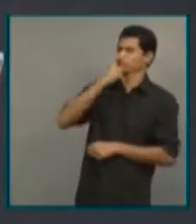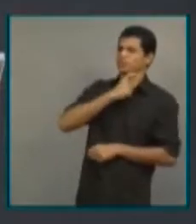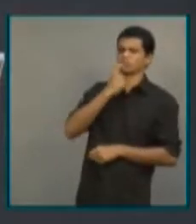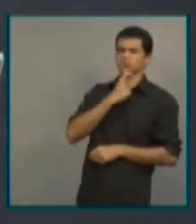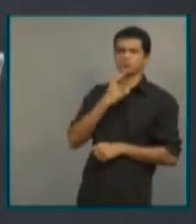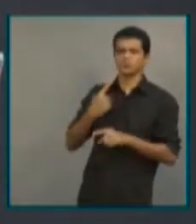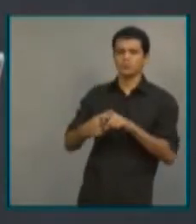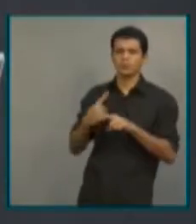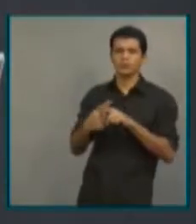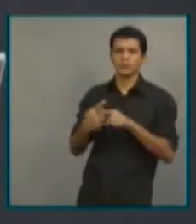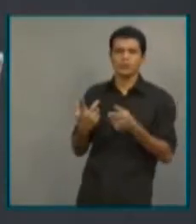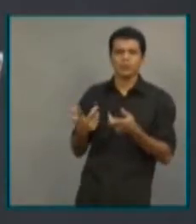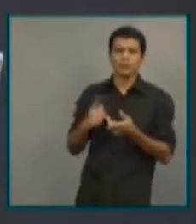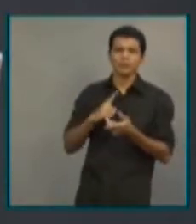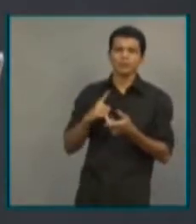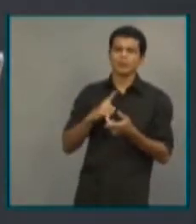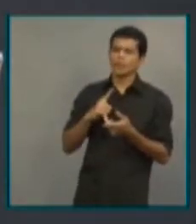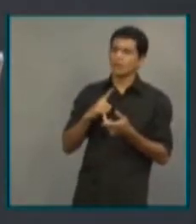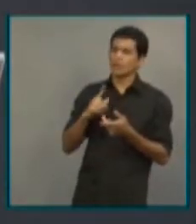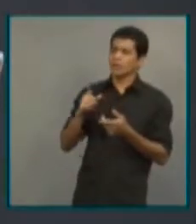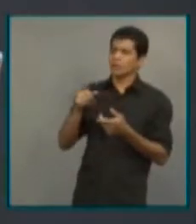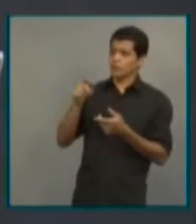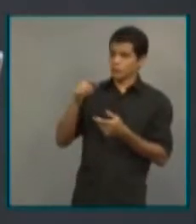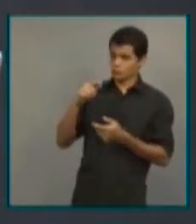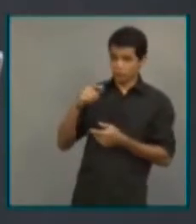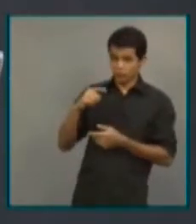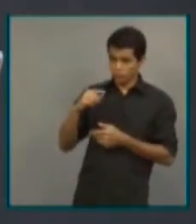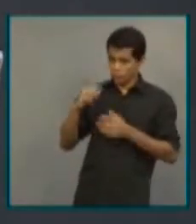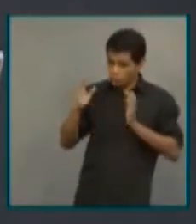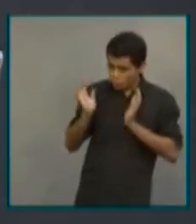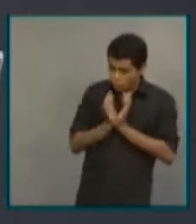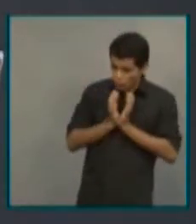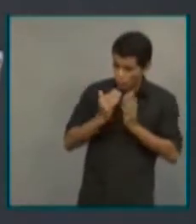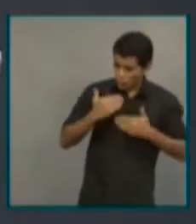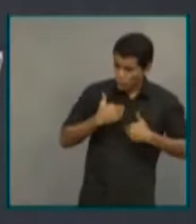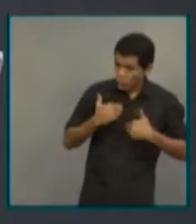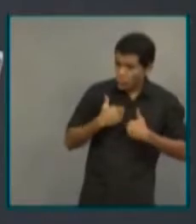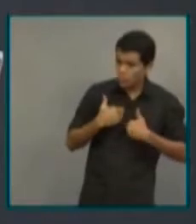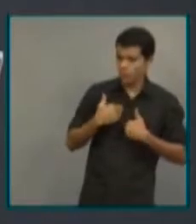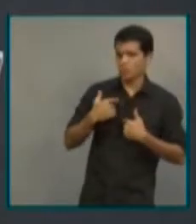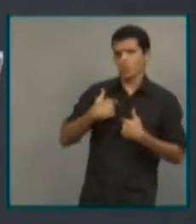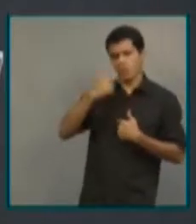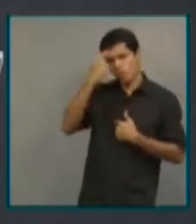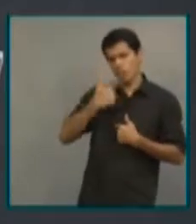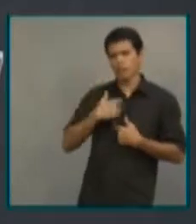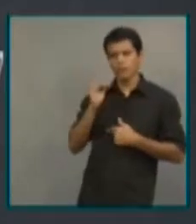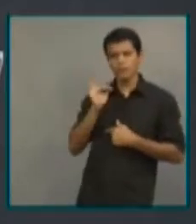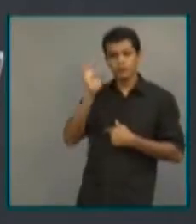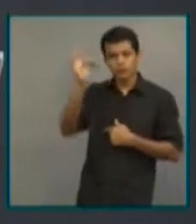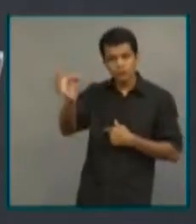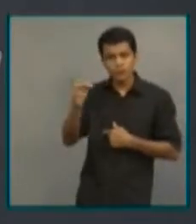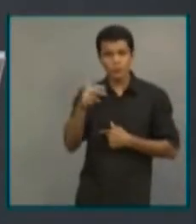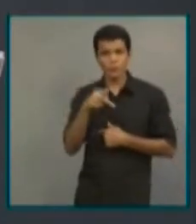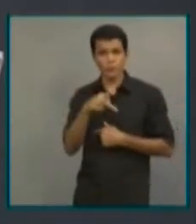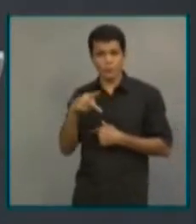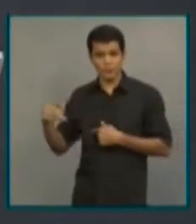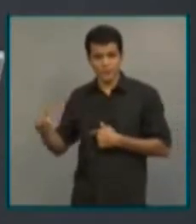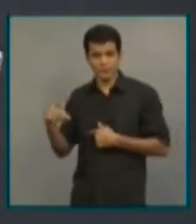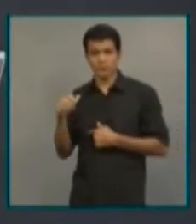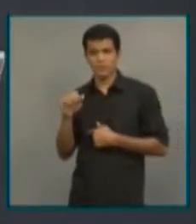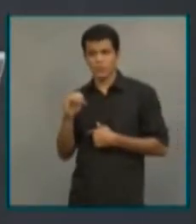deixou muito claro. Nós, como gestores, E eu, como presidente da OAB